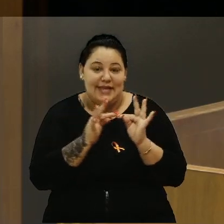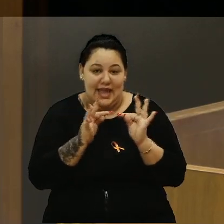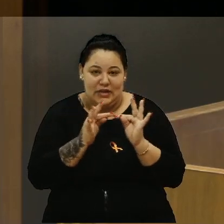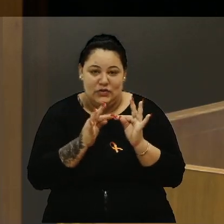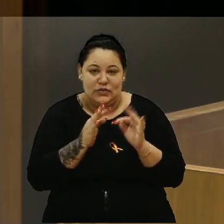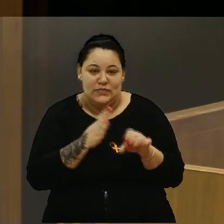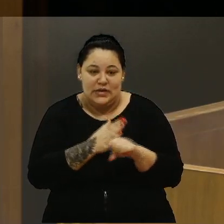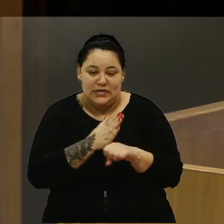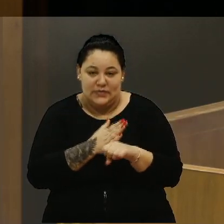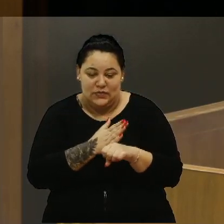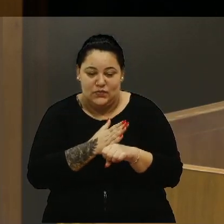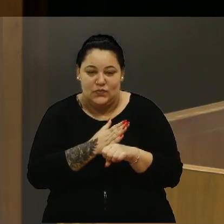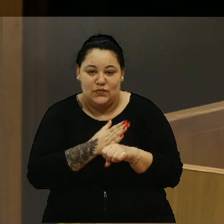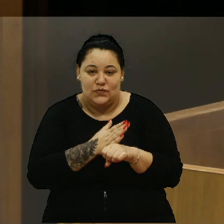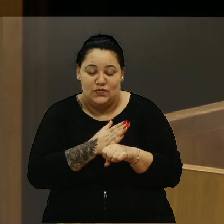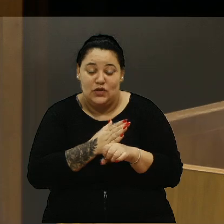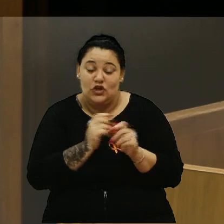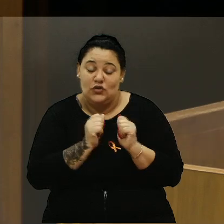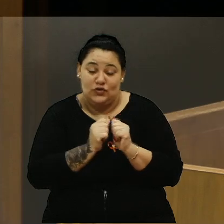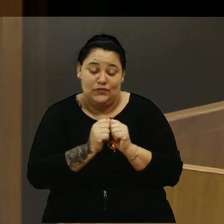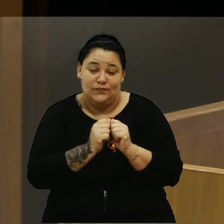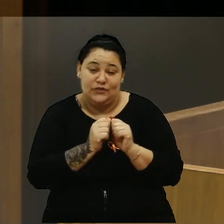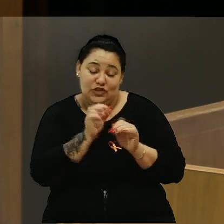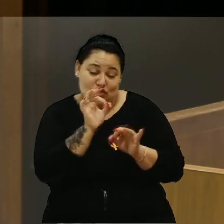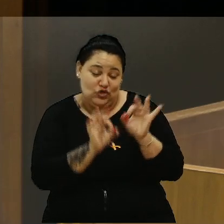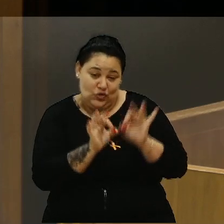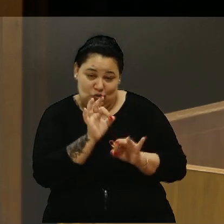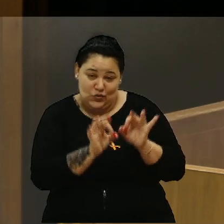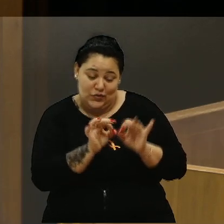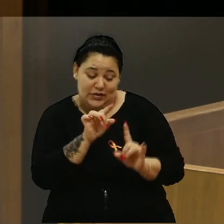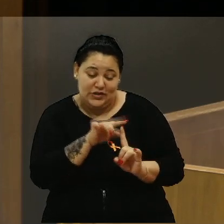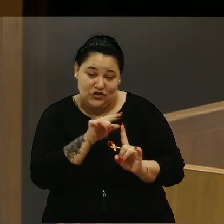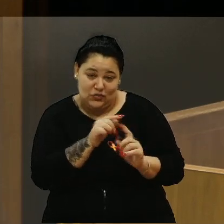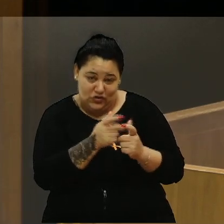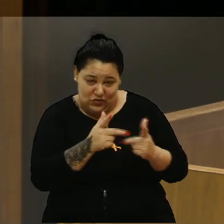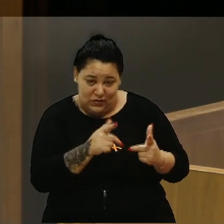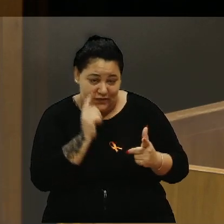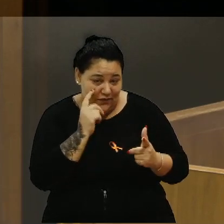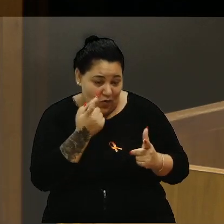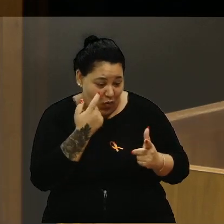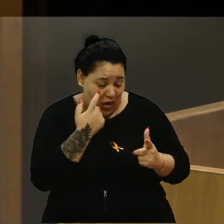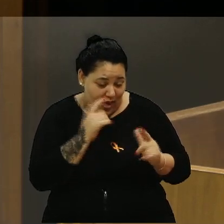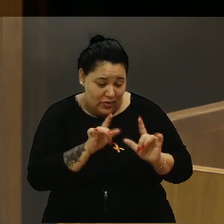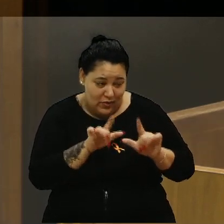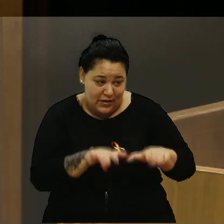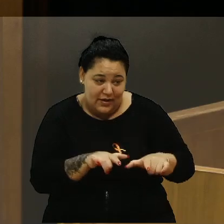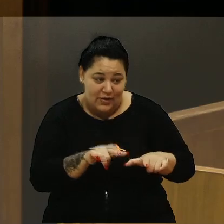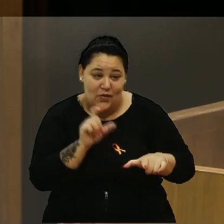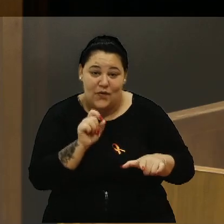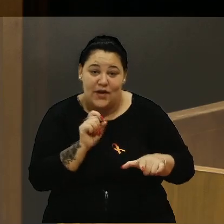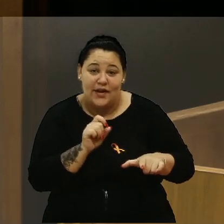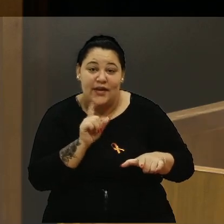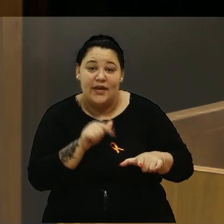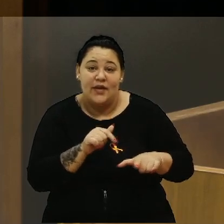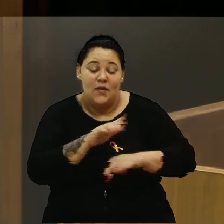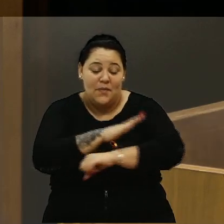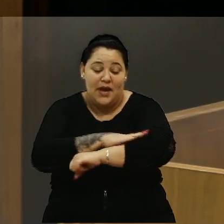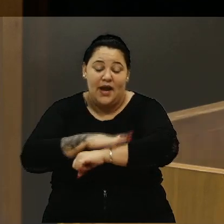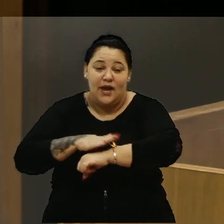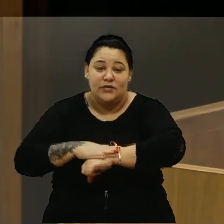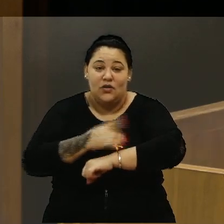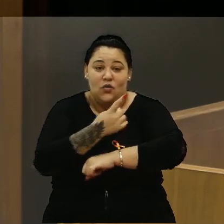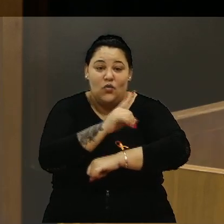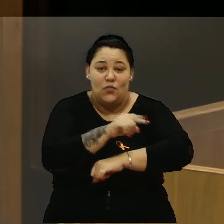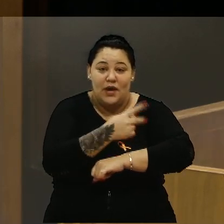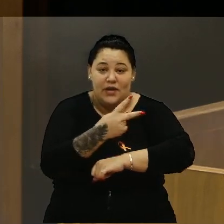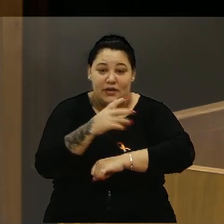técnicos, né, que julgam esse tipo de situação, o que é que uma calçada de 1,20 m por 4,